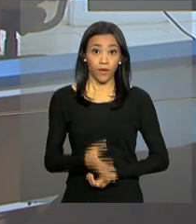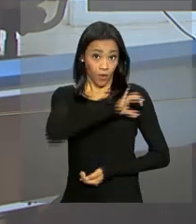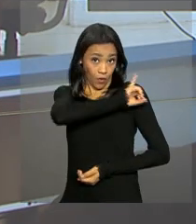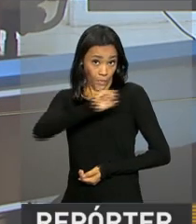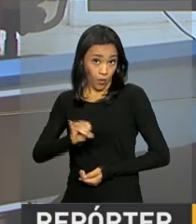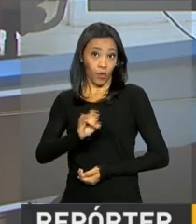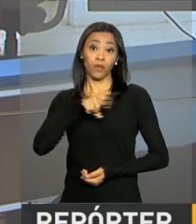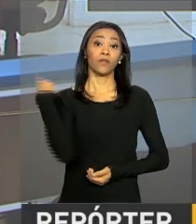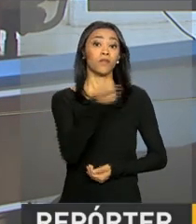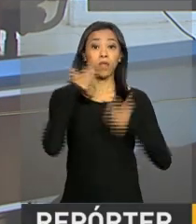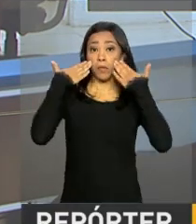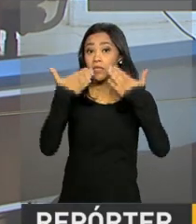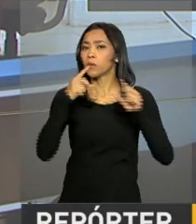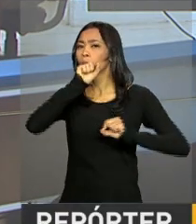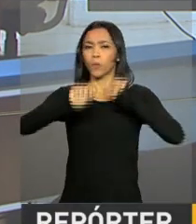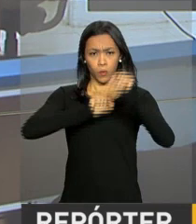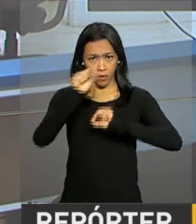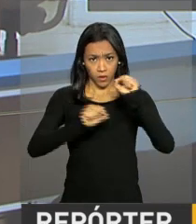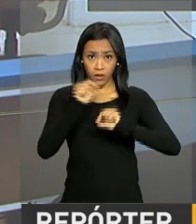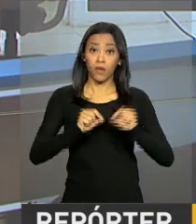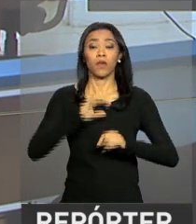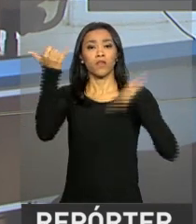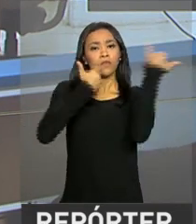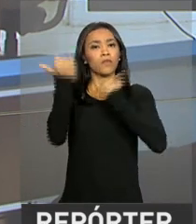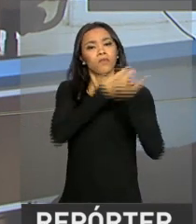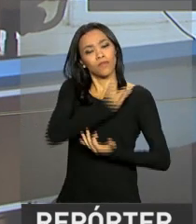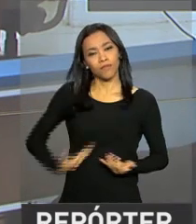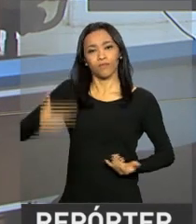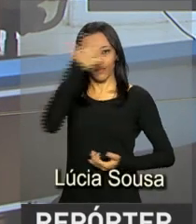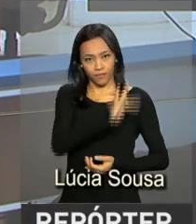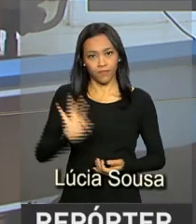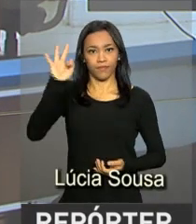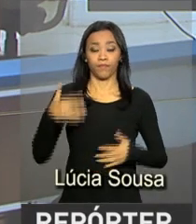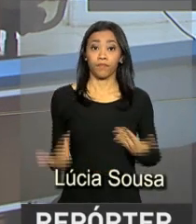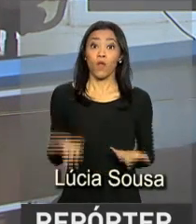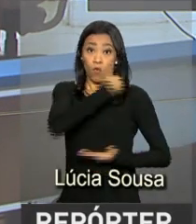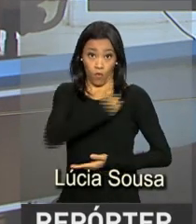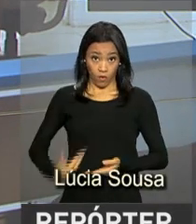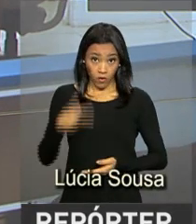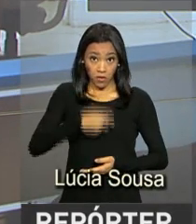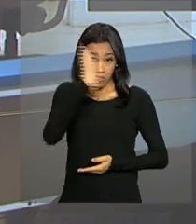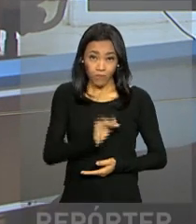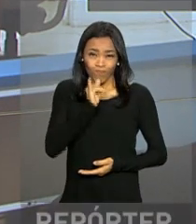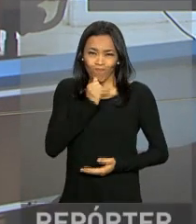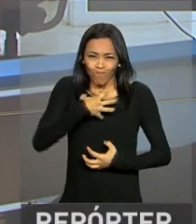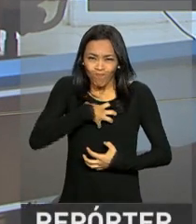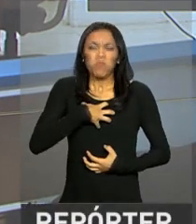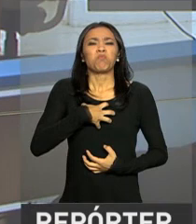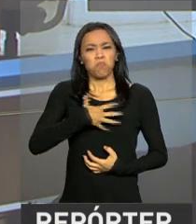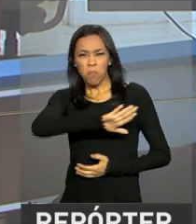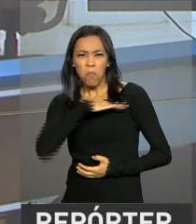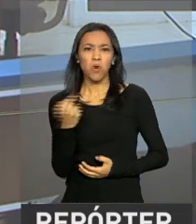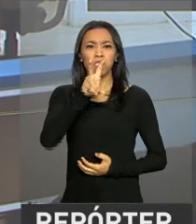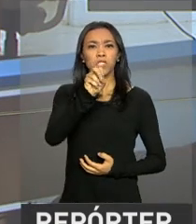Olá estamos de volta com o repórter NBR e as notícias do governo federal o governo brasileiro lamentou a morte de 50 pessoas